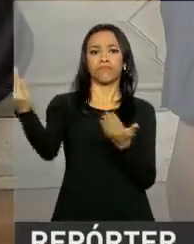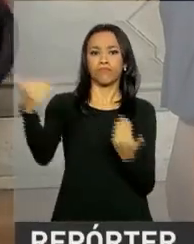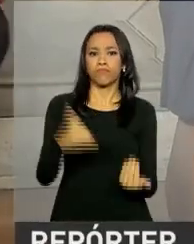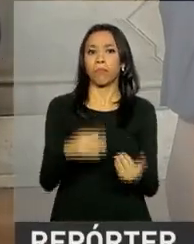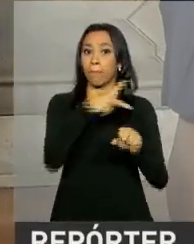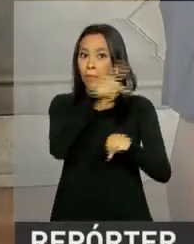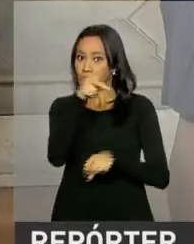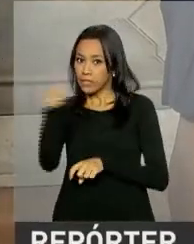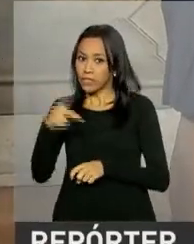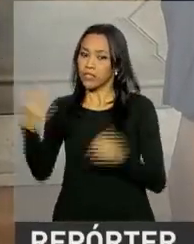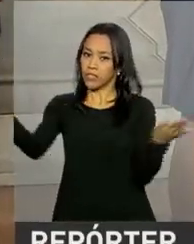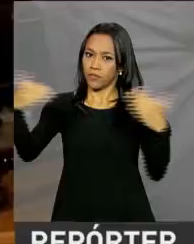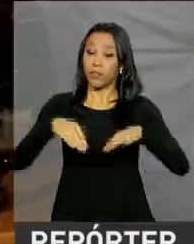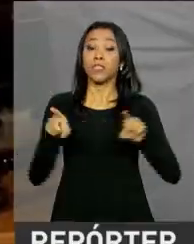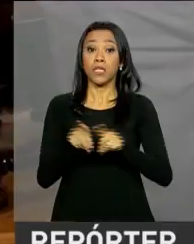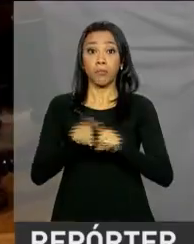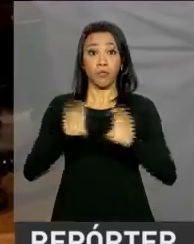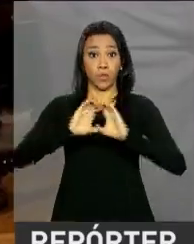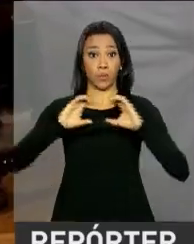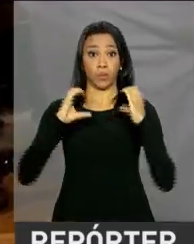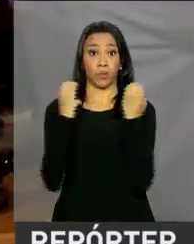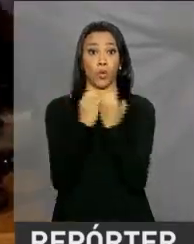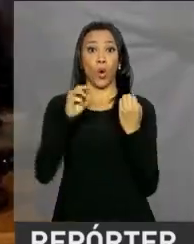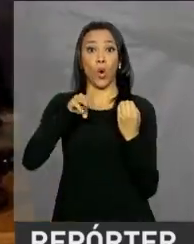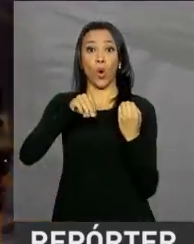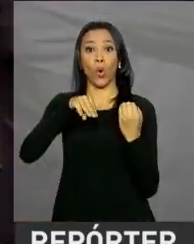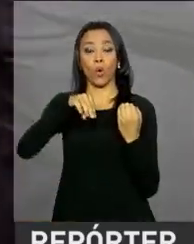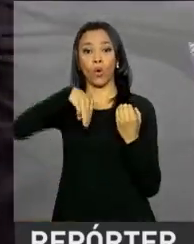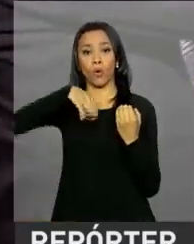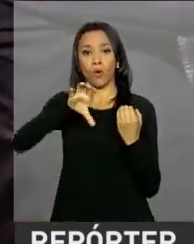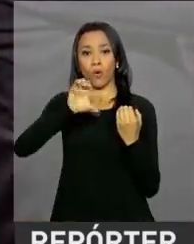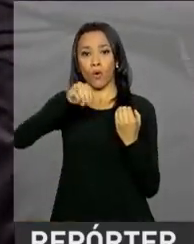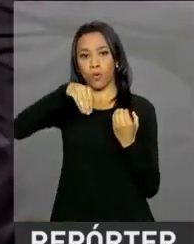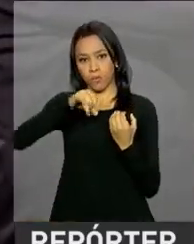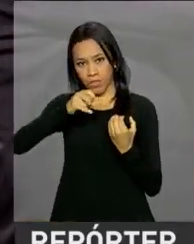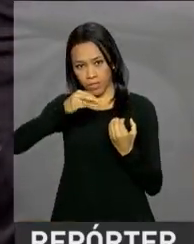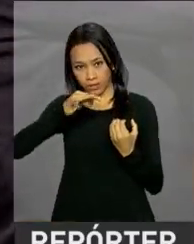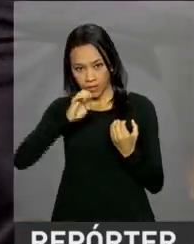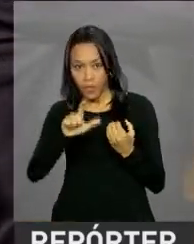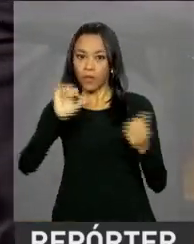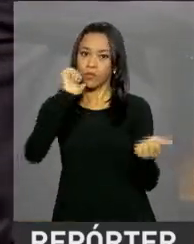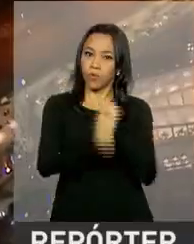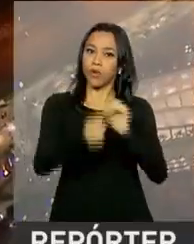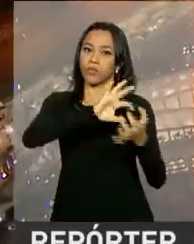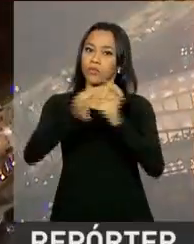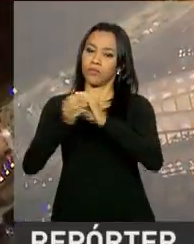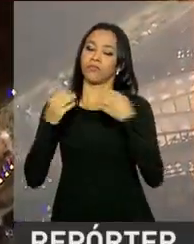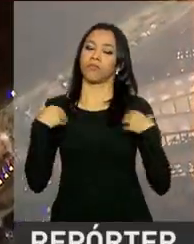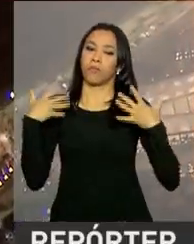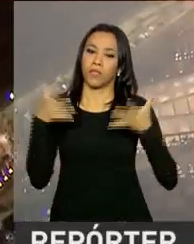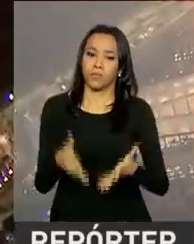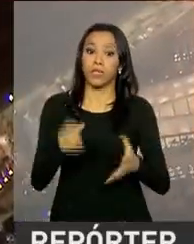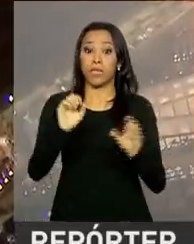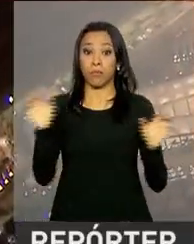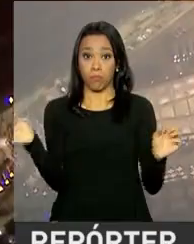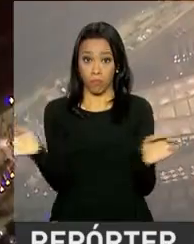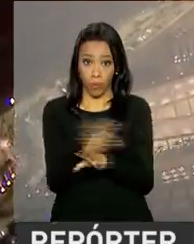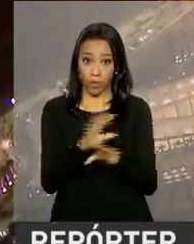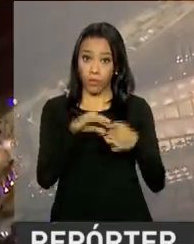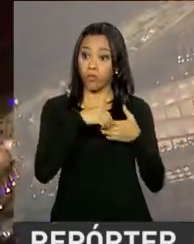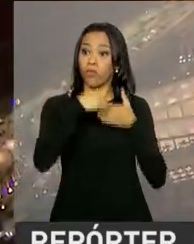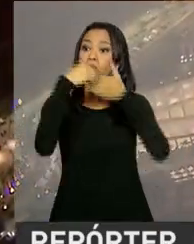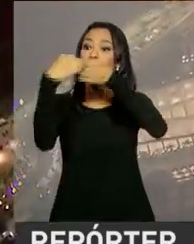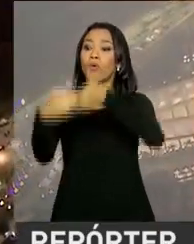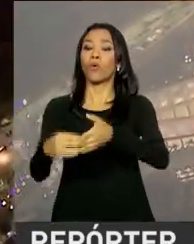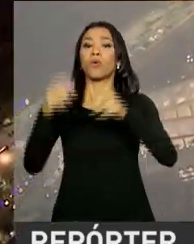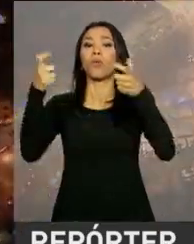Comitê Paralímpico Internacional, que vieram participar da abertura dos Jogos Paralímpicos. De lá, eles seguiram juntos para o